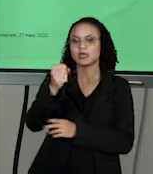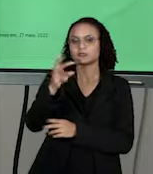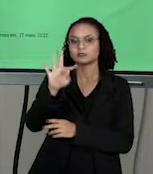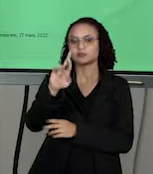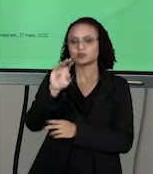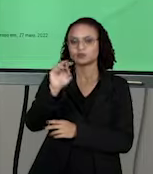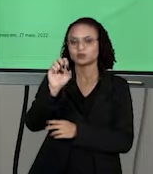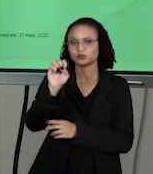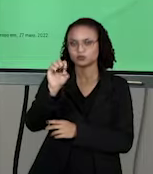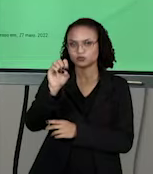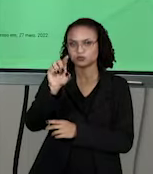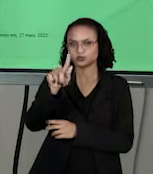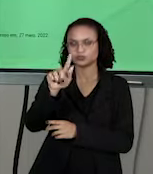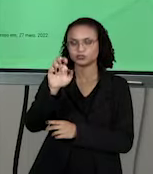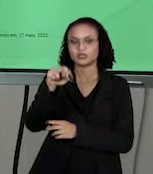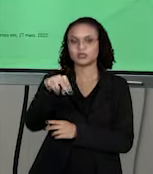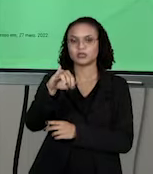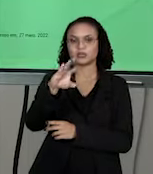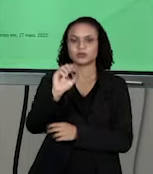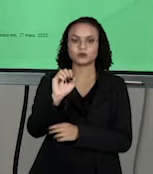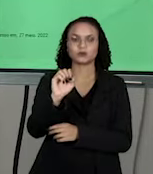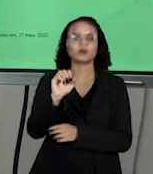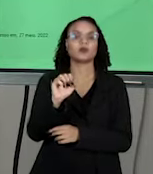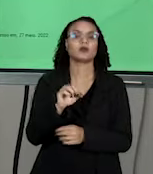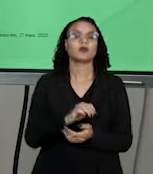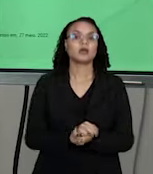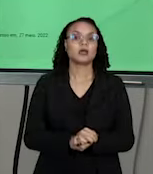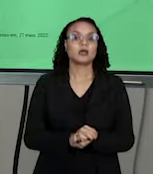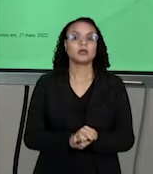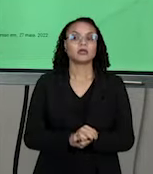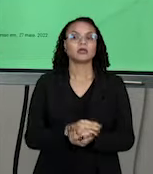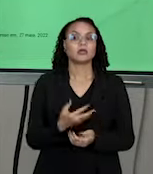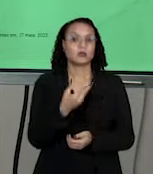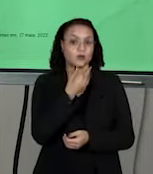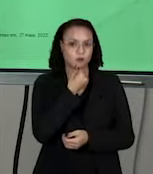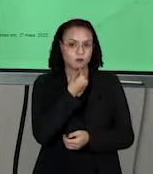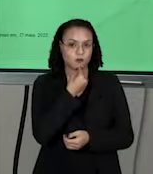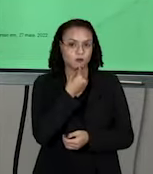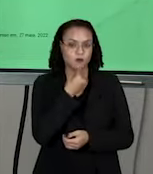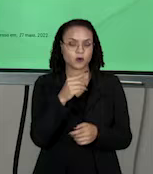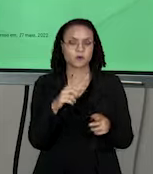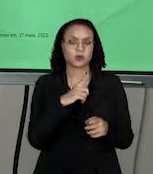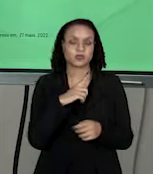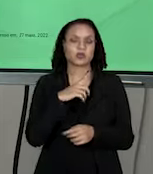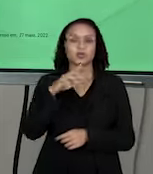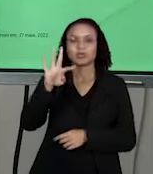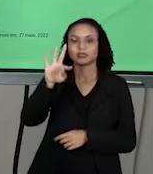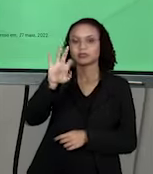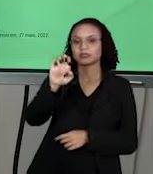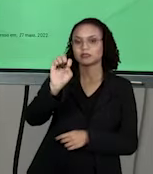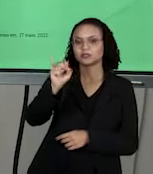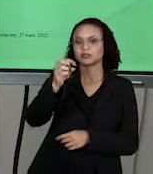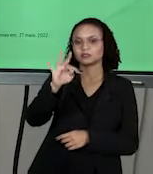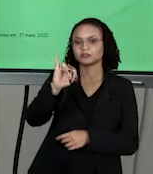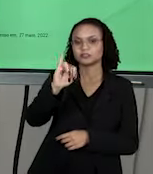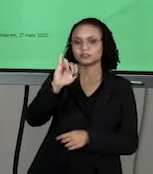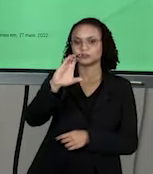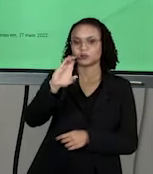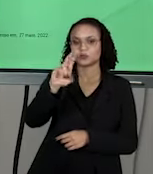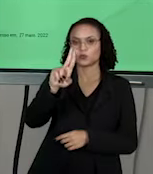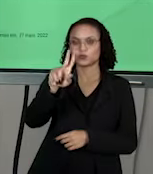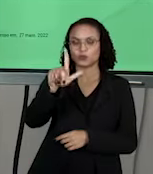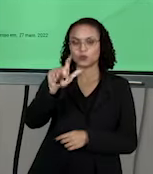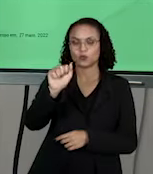E no caso dos homens, o testículo, que é uma glândula masculina produtora do hormônio chamado